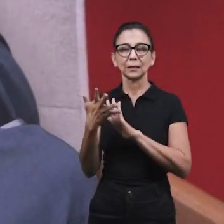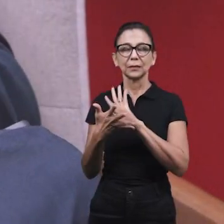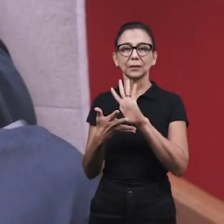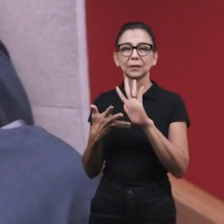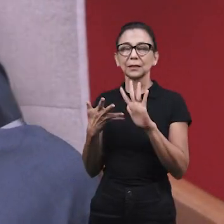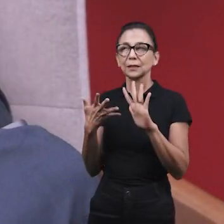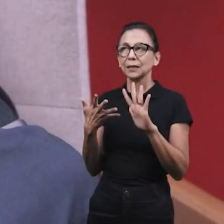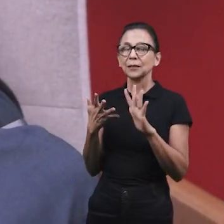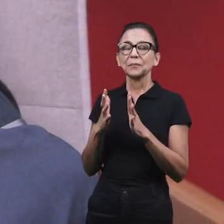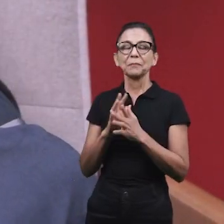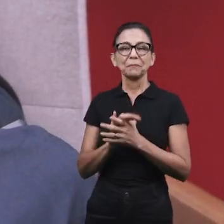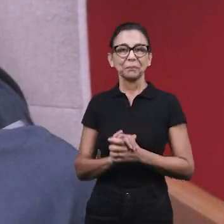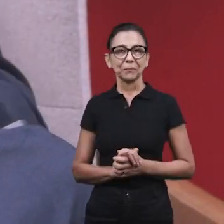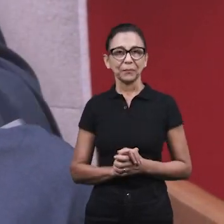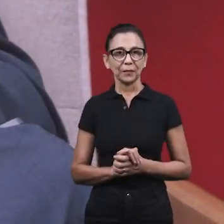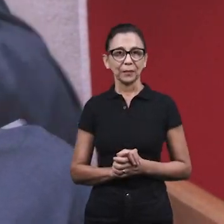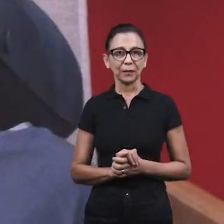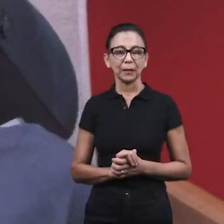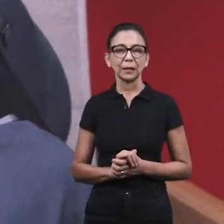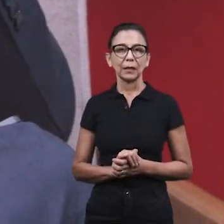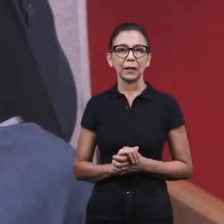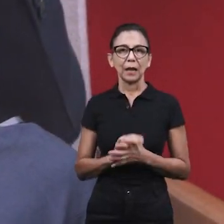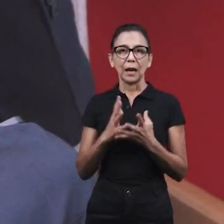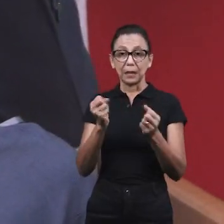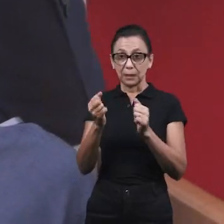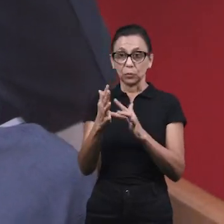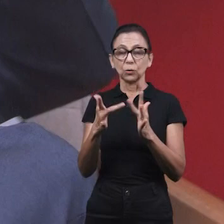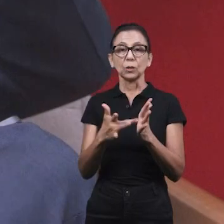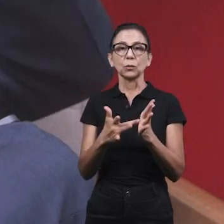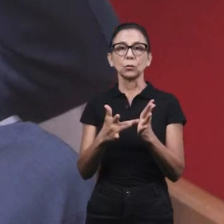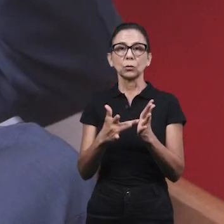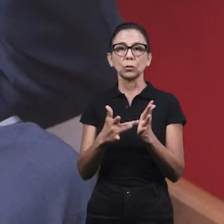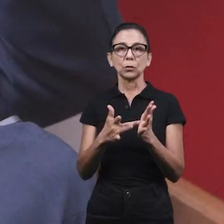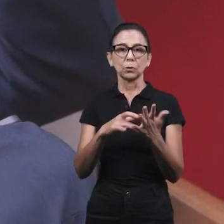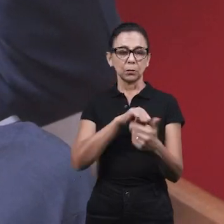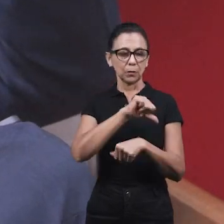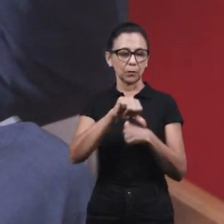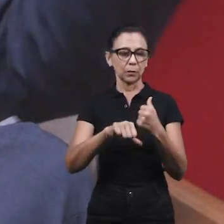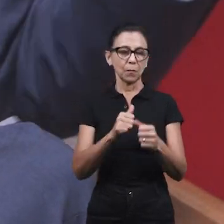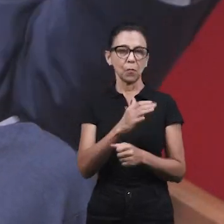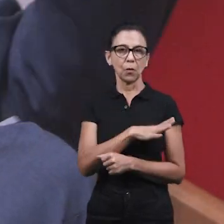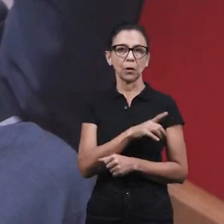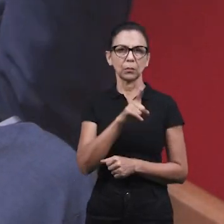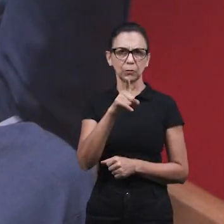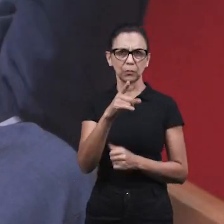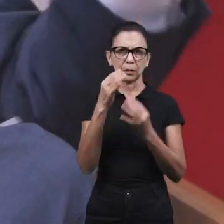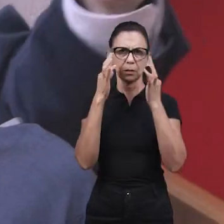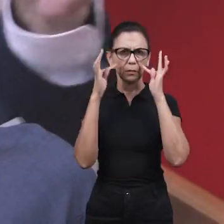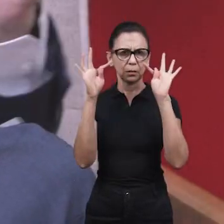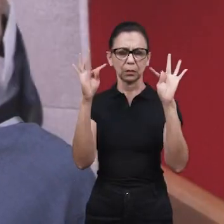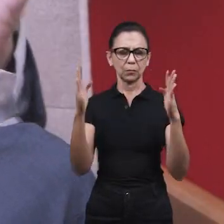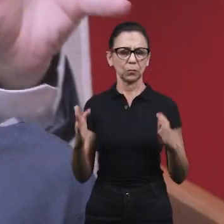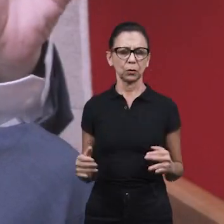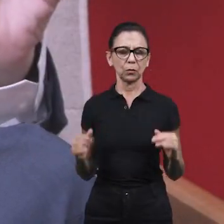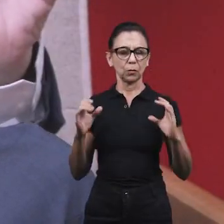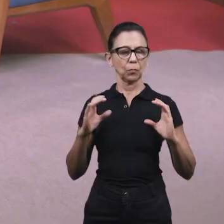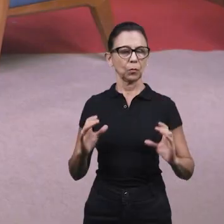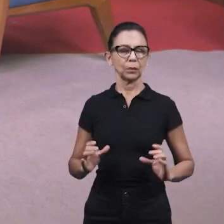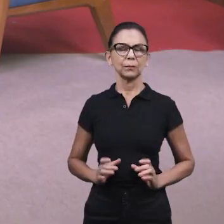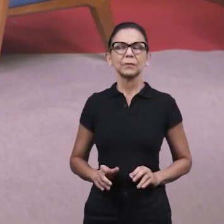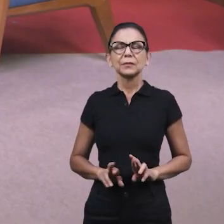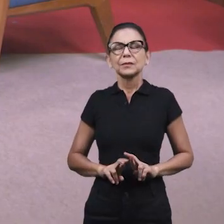Quando o homem aceita Jesus, a sua vida muda, a forma de falar, de agir, de